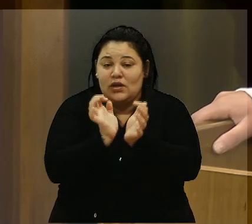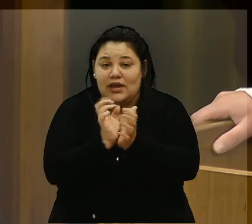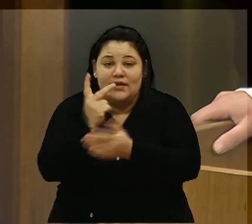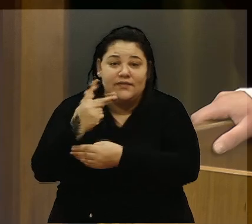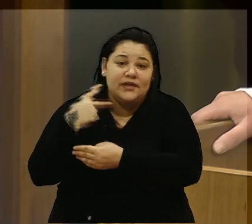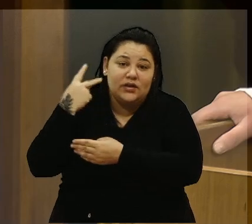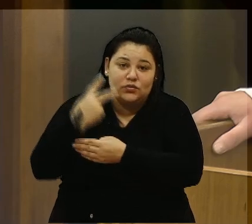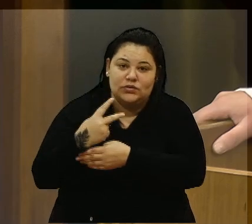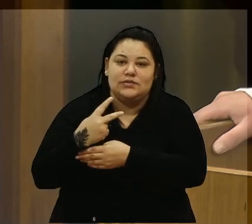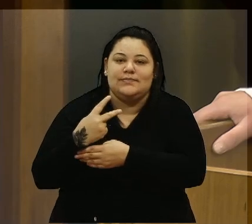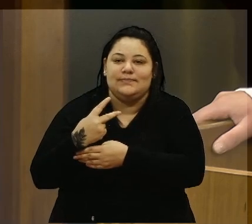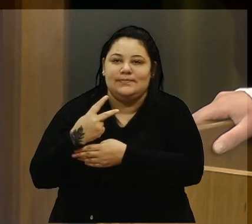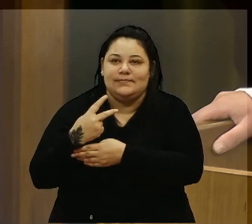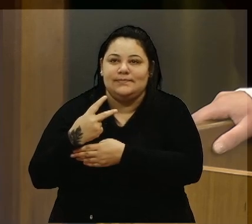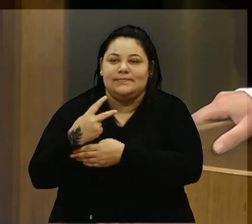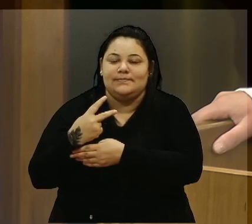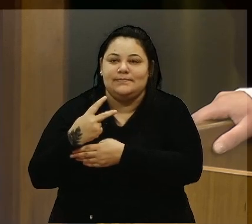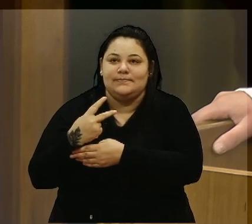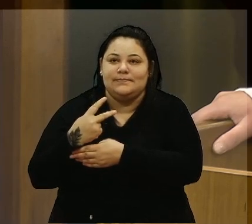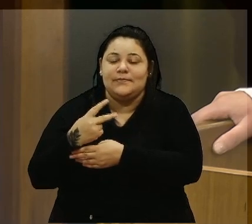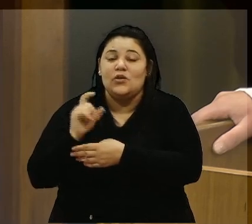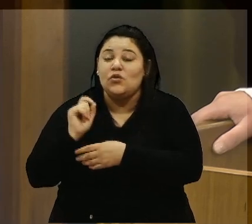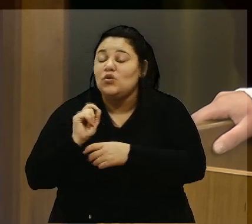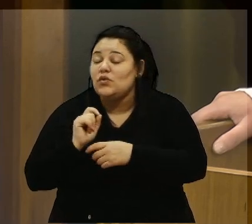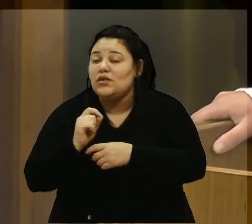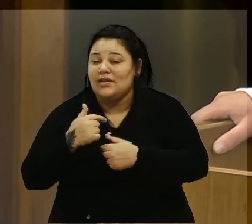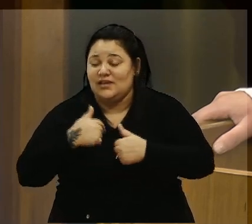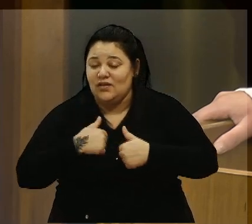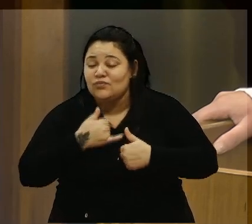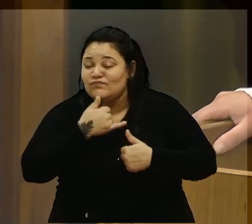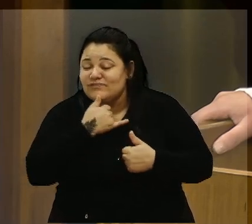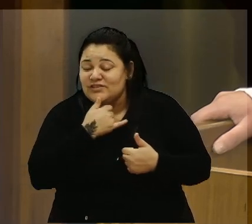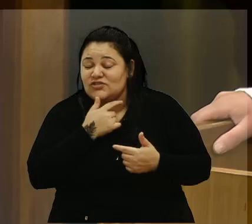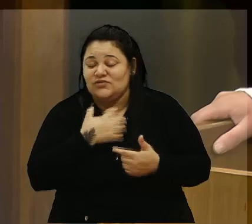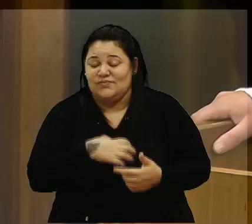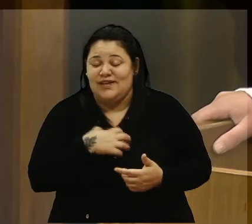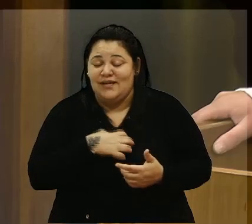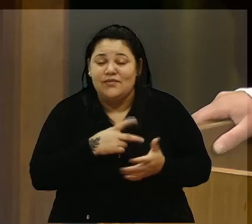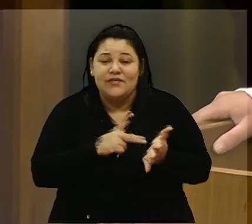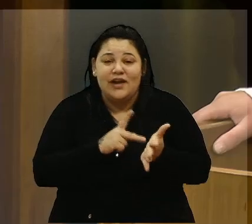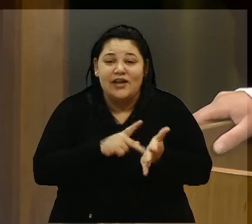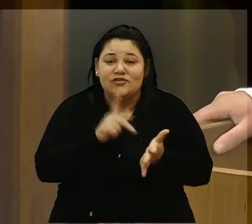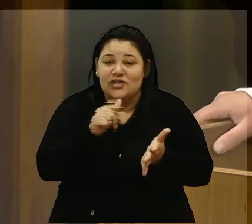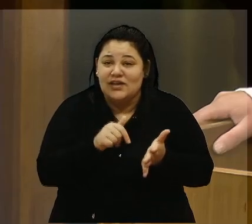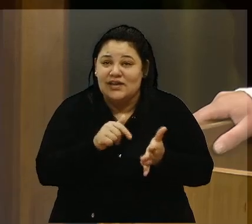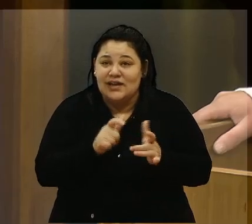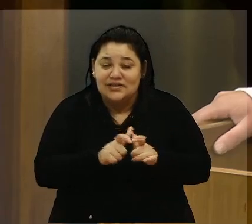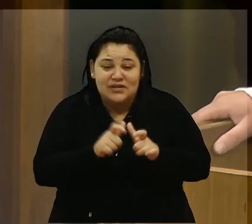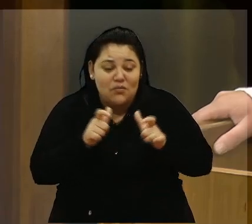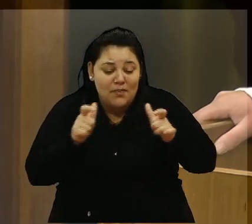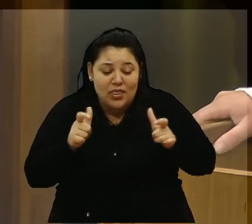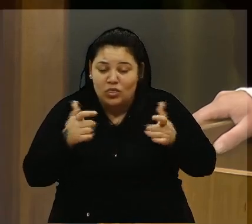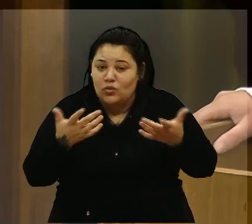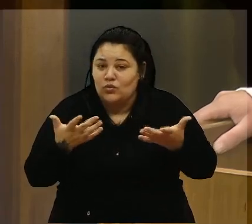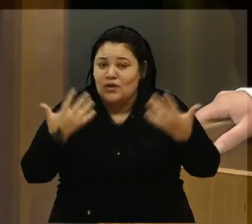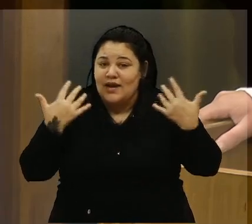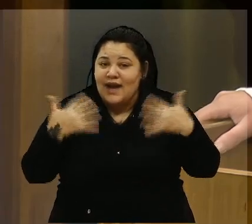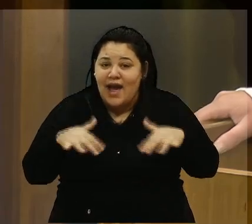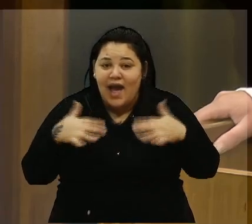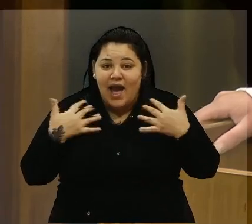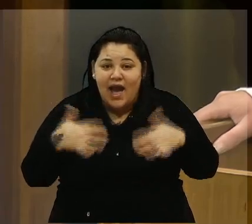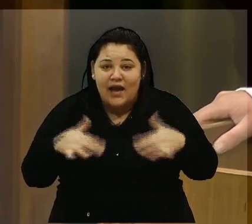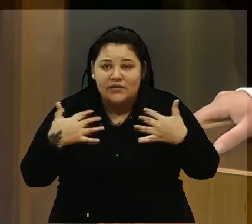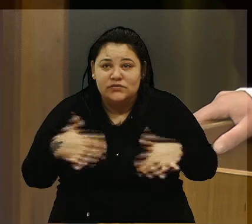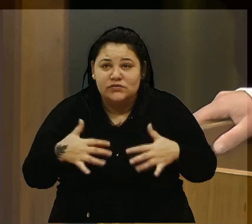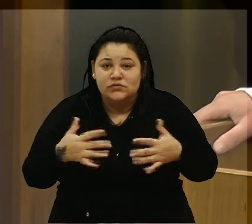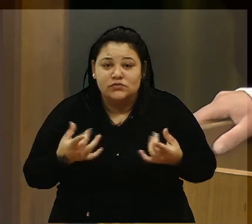vereadores. E o que mais me deixa indignada, de fato, é esse aumento absurdo no